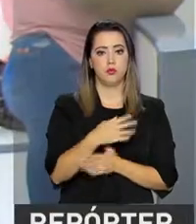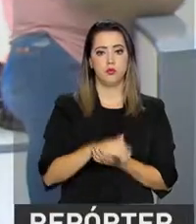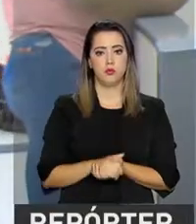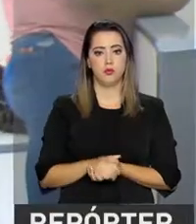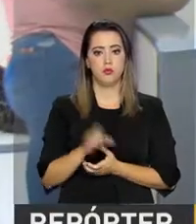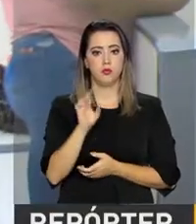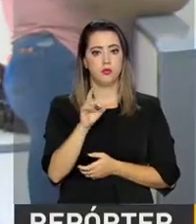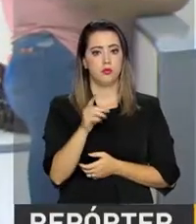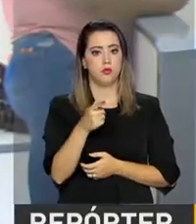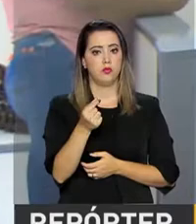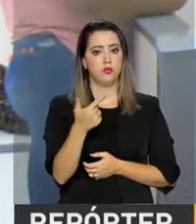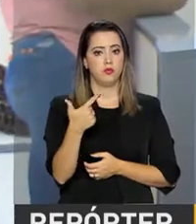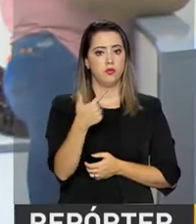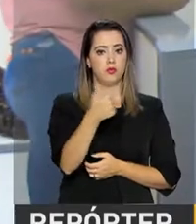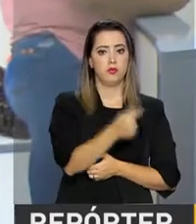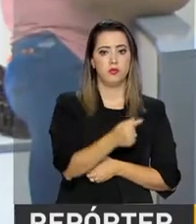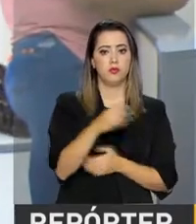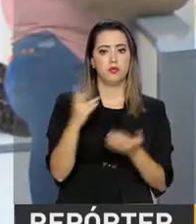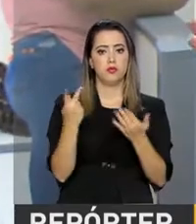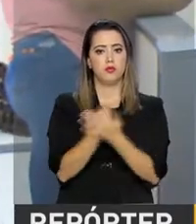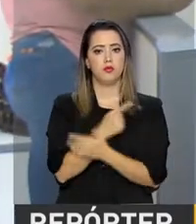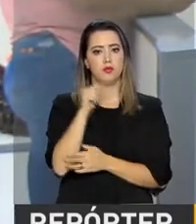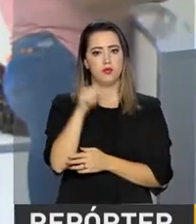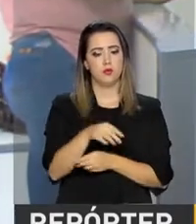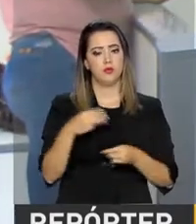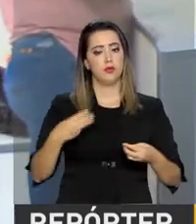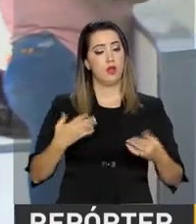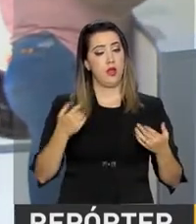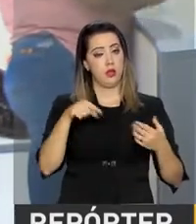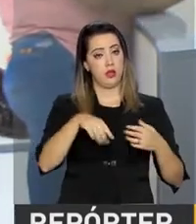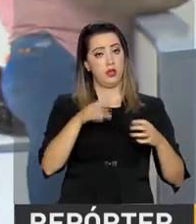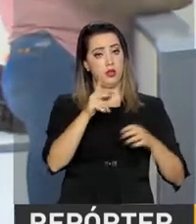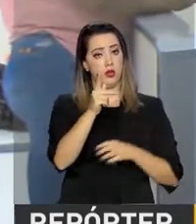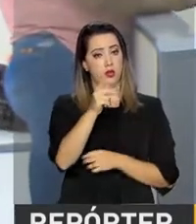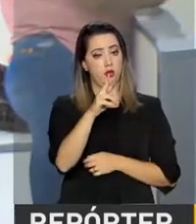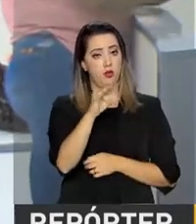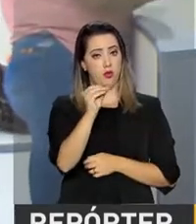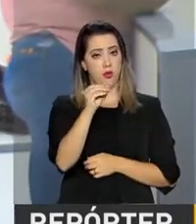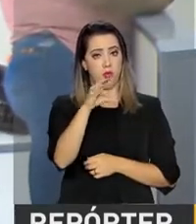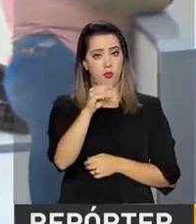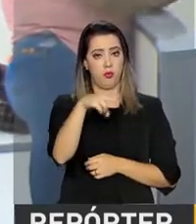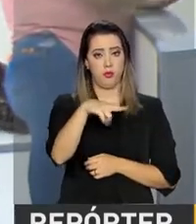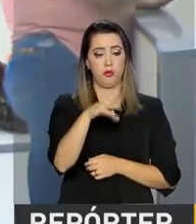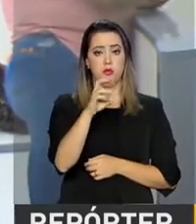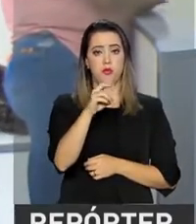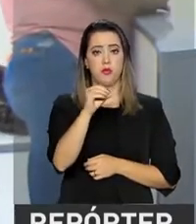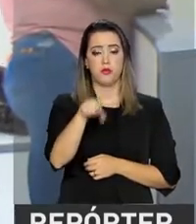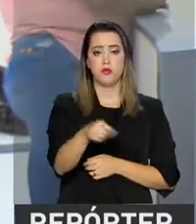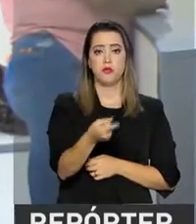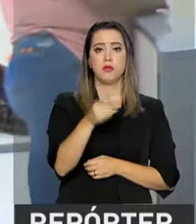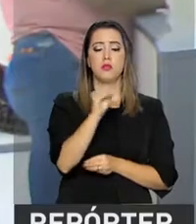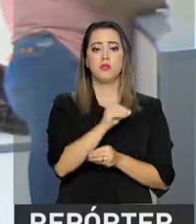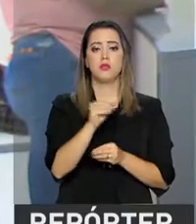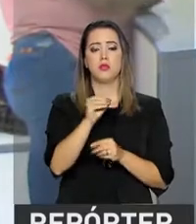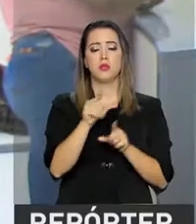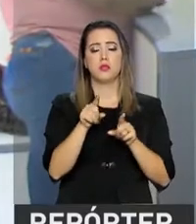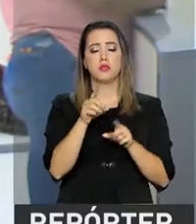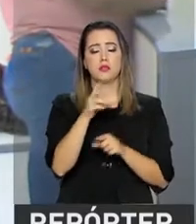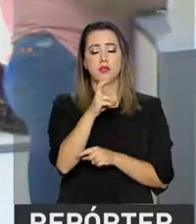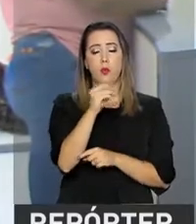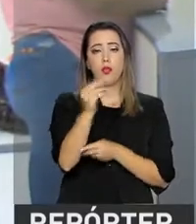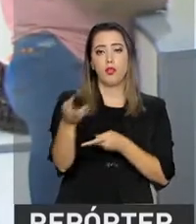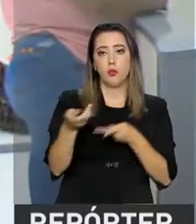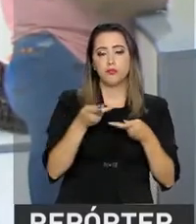somente em 2017 foram realizados aqui no procon desce 50 mil atendimentos 70% deles foram